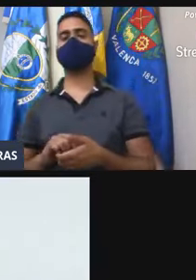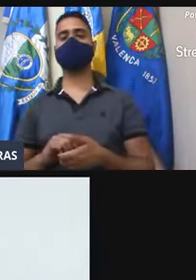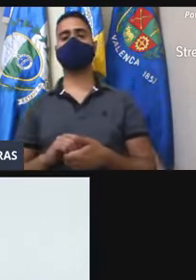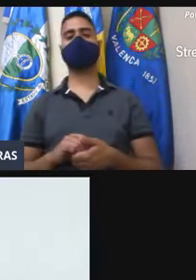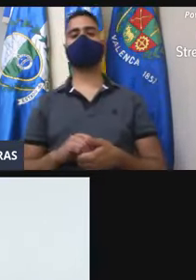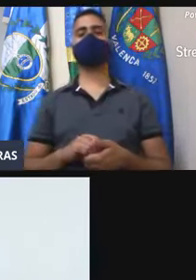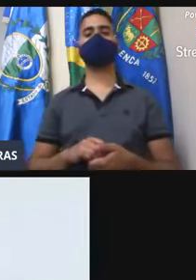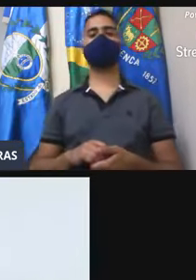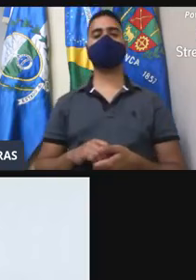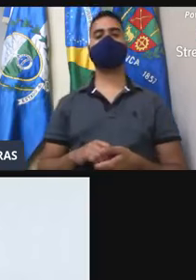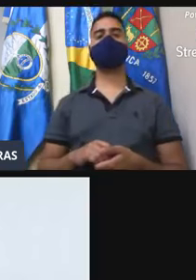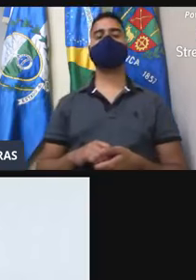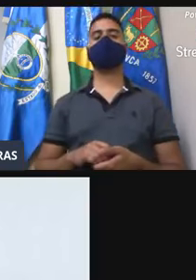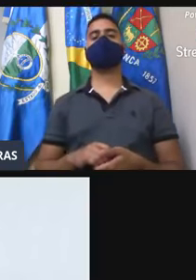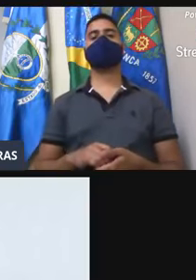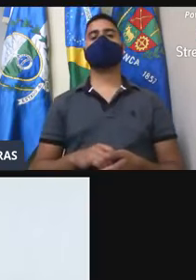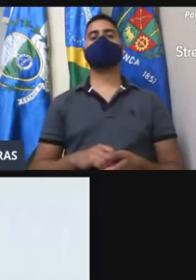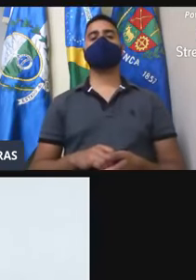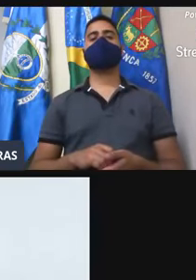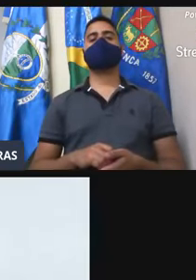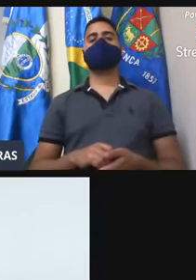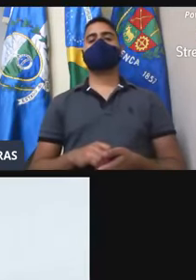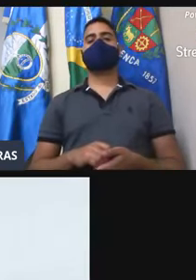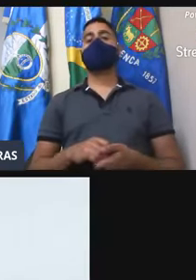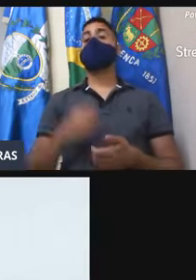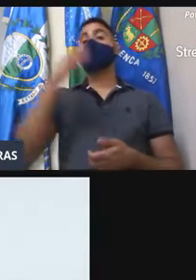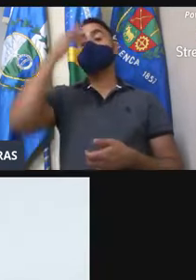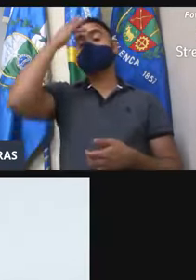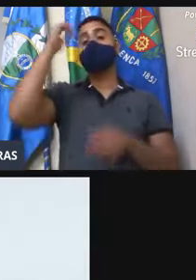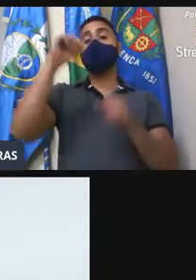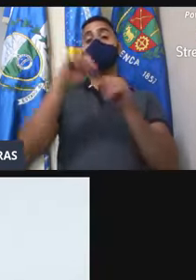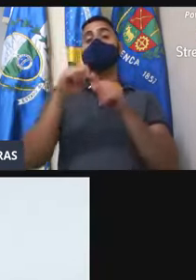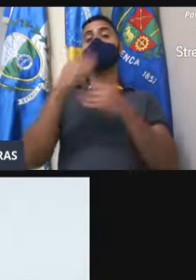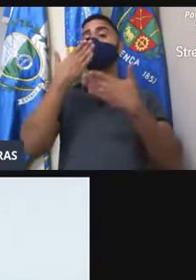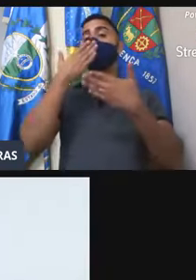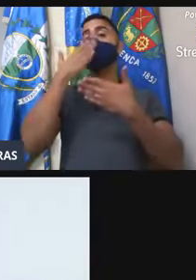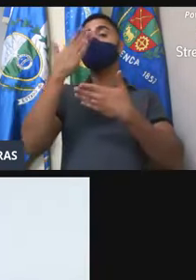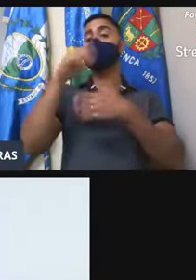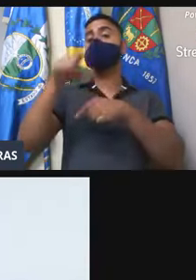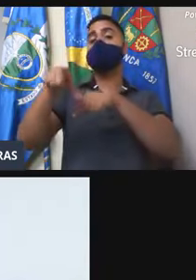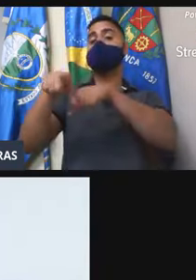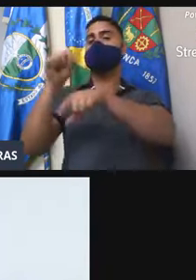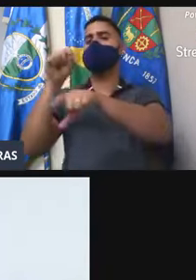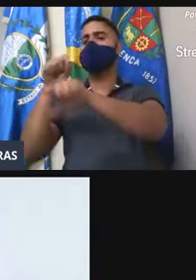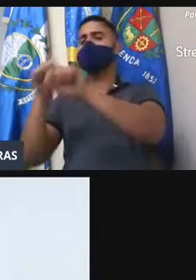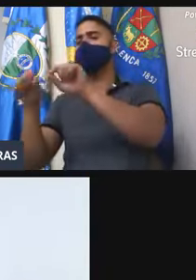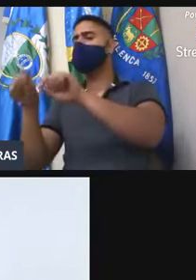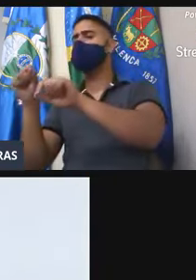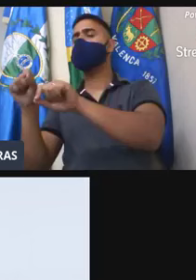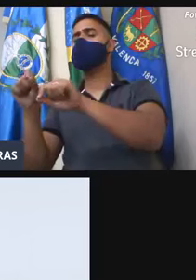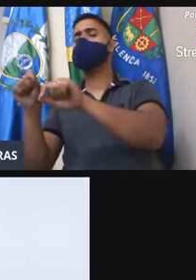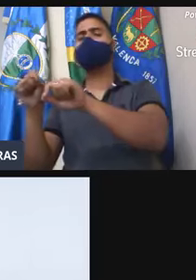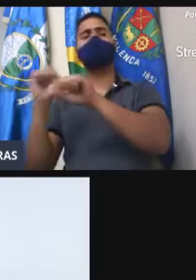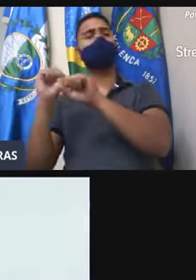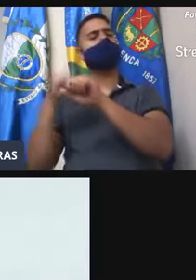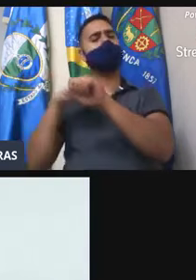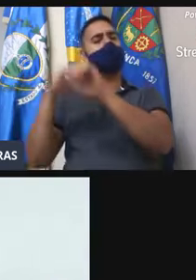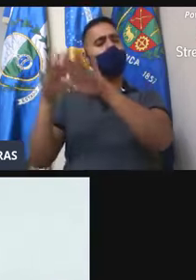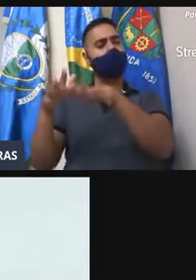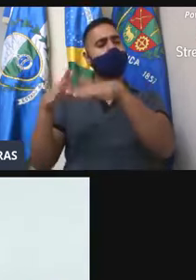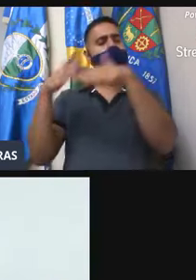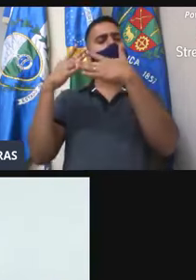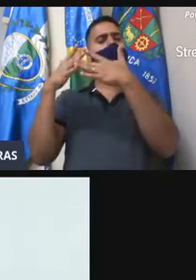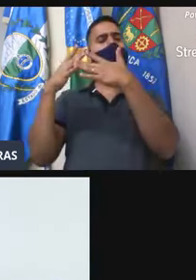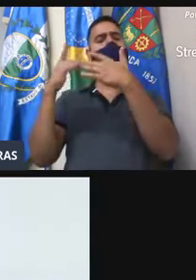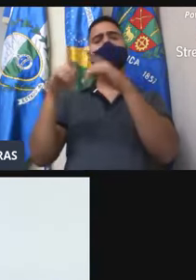na verdade, essas pessoas que estão fazendo esse tipo de seleção, que se